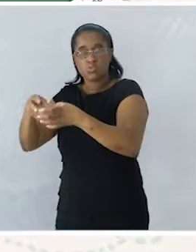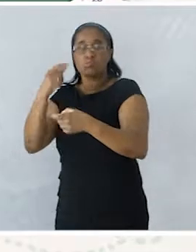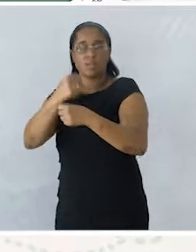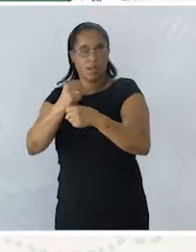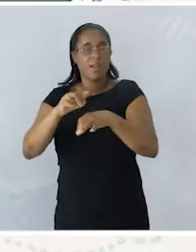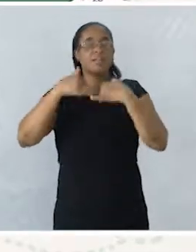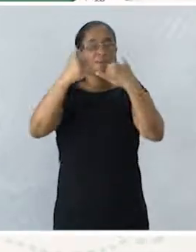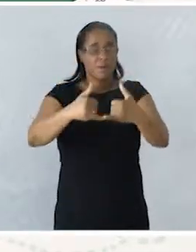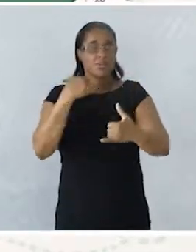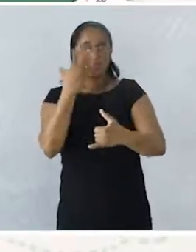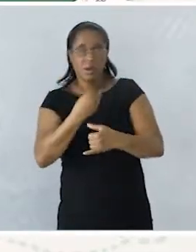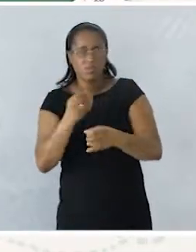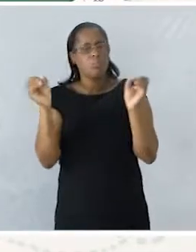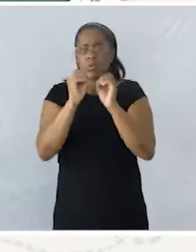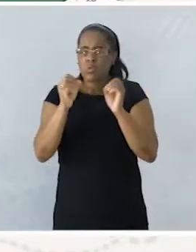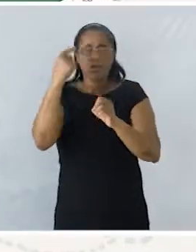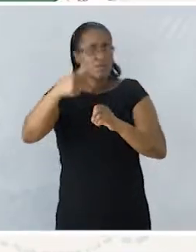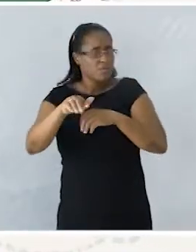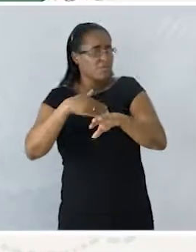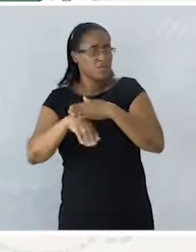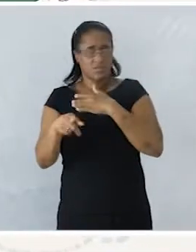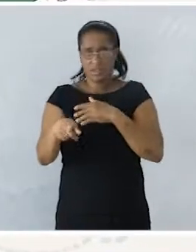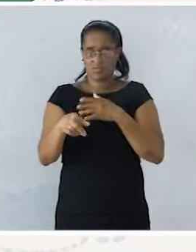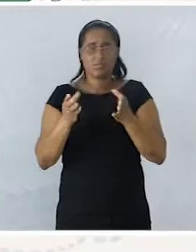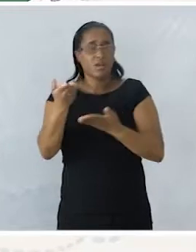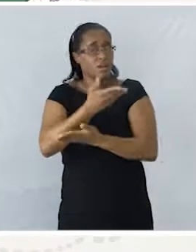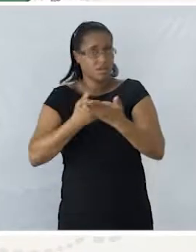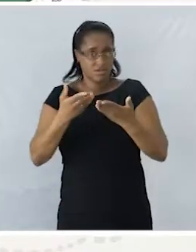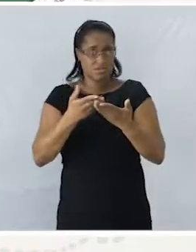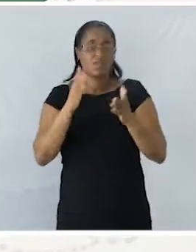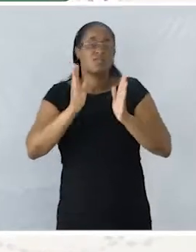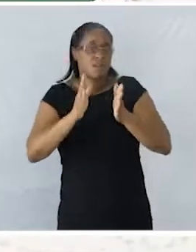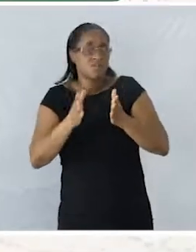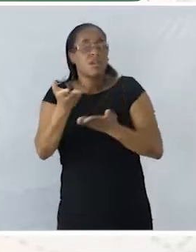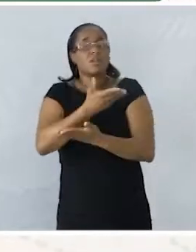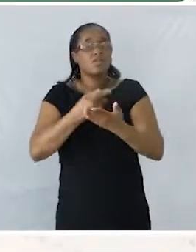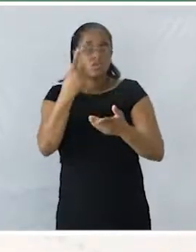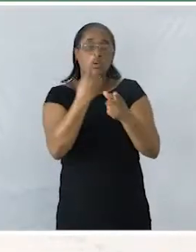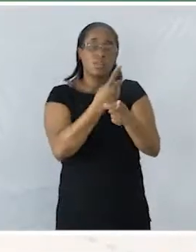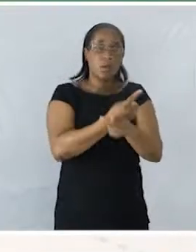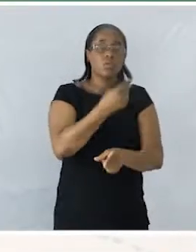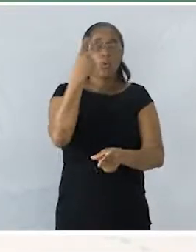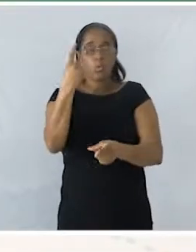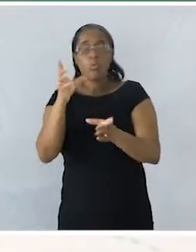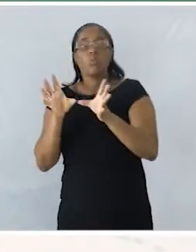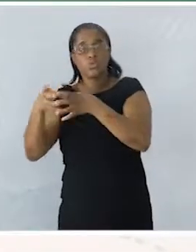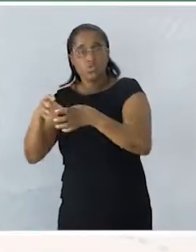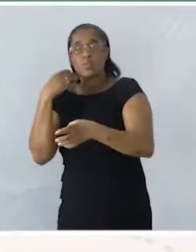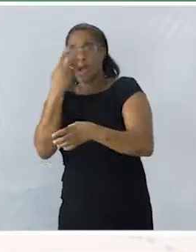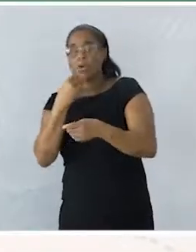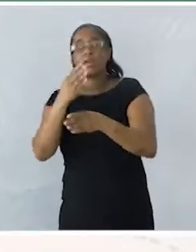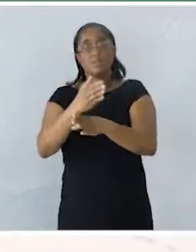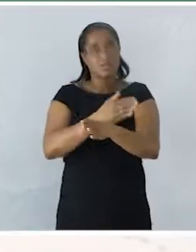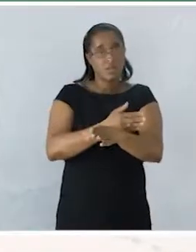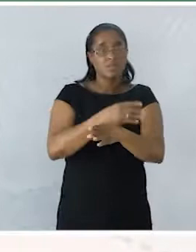essa relação. Sempre relação de um elemento com um conjunto. Nós já vimos na aula anterior quando é que vou reconhecer que é um elemento. Quando